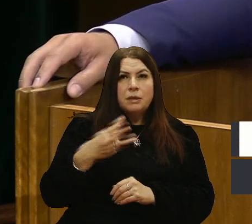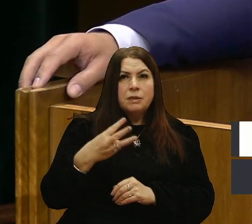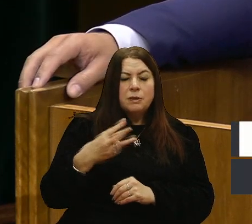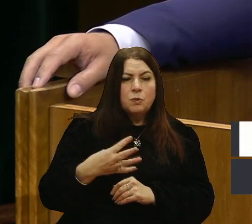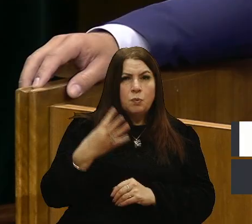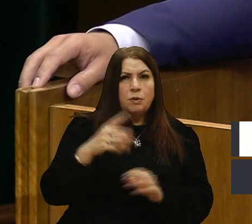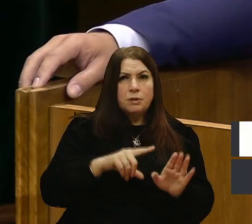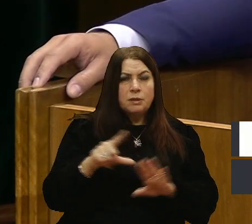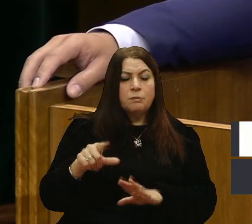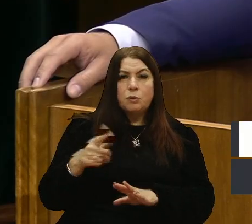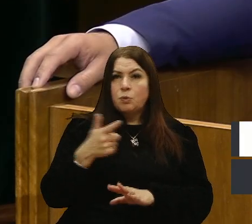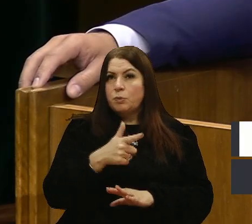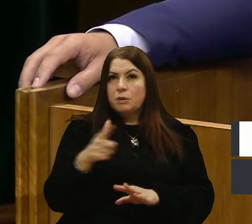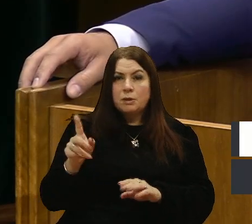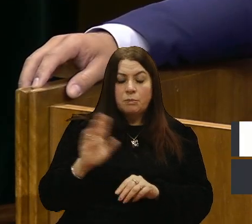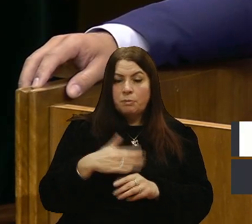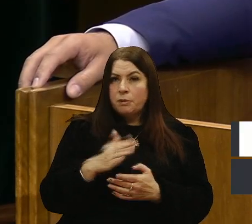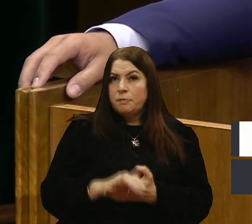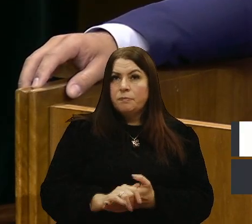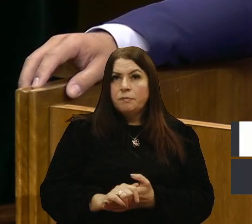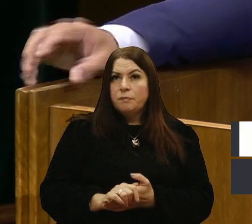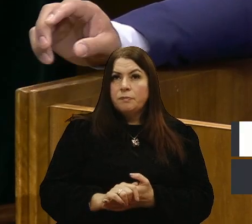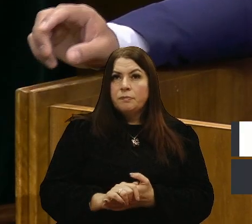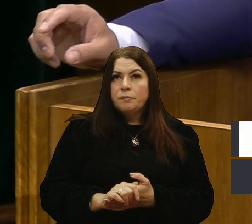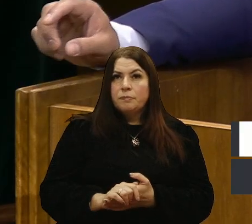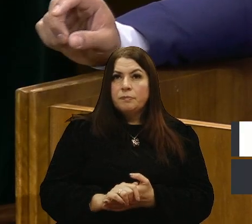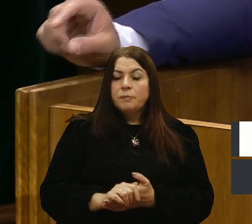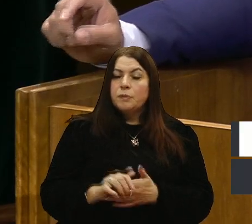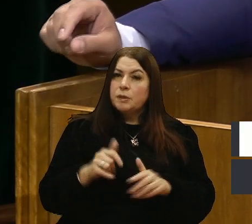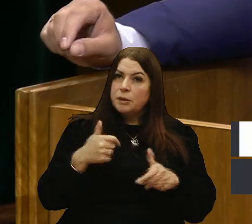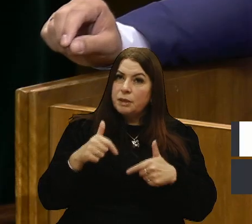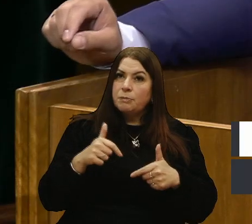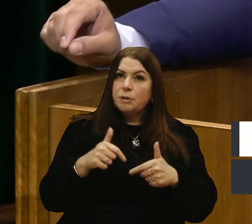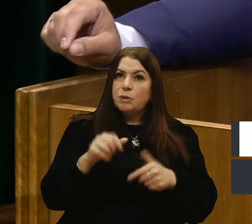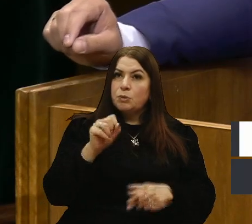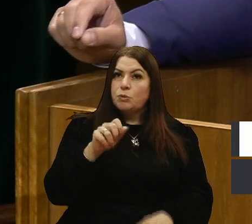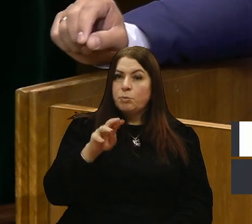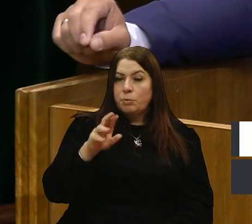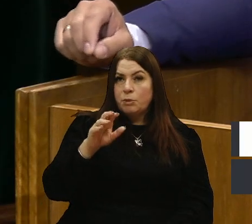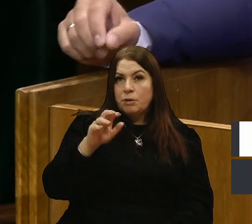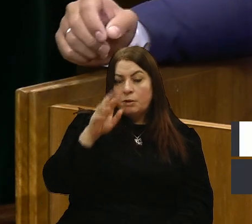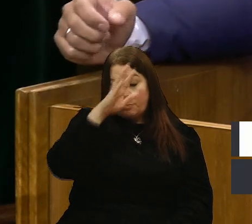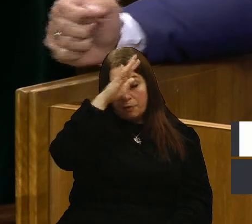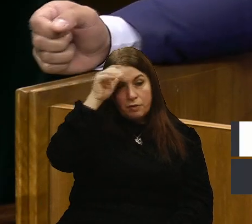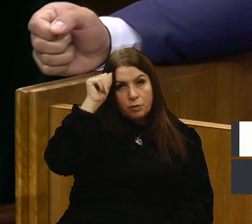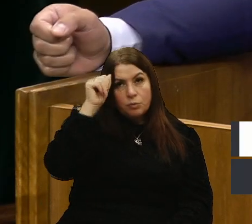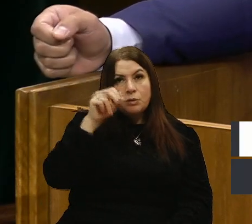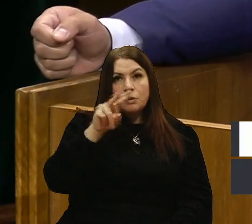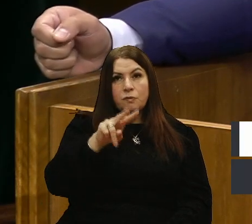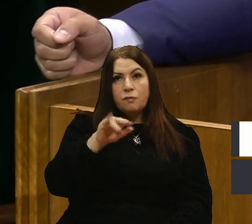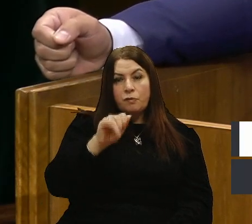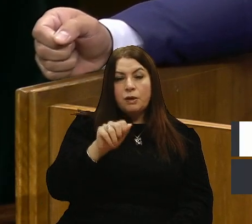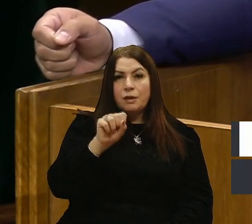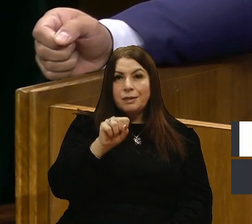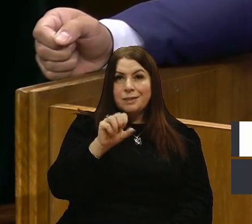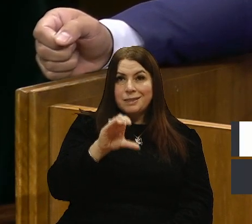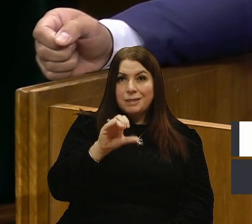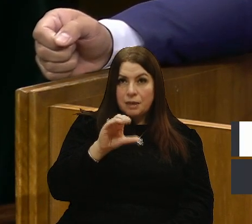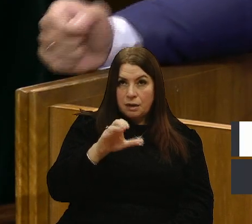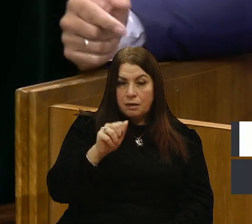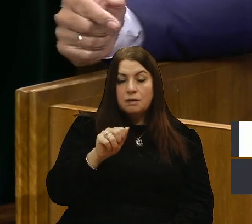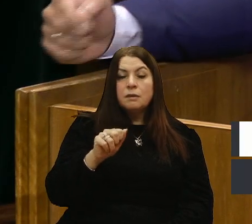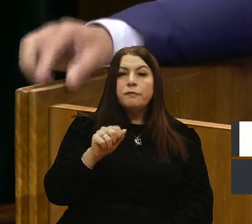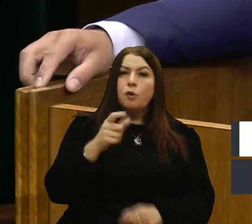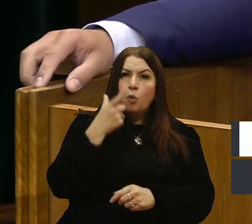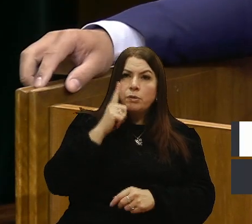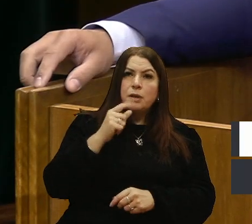quarta semana que nós não temos mais esse serviço na subprefeitura de Vila Seca, que foi um serviço que foi conquistado há anos atrás,